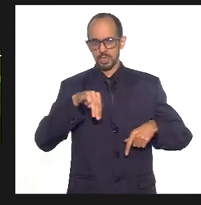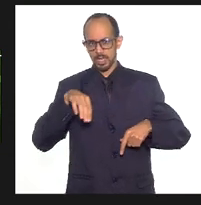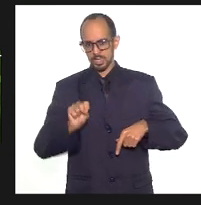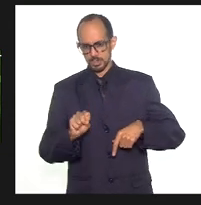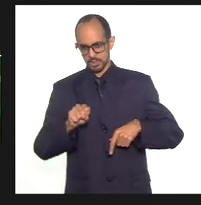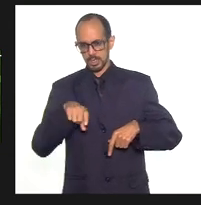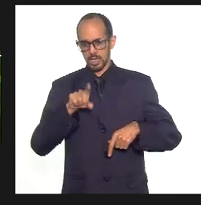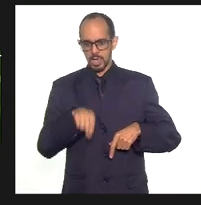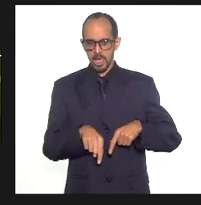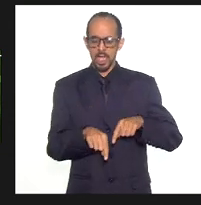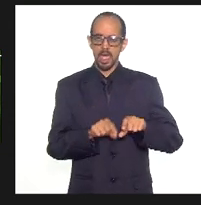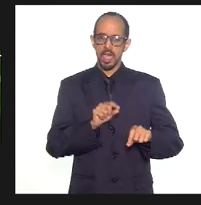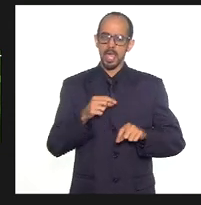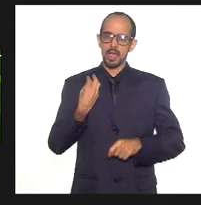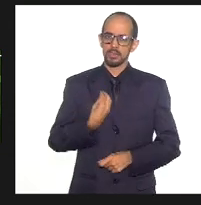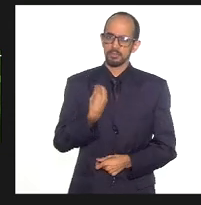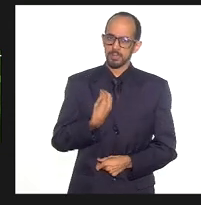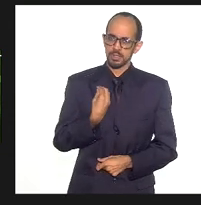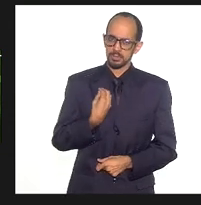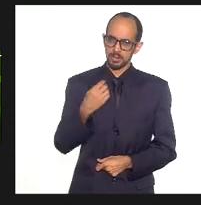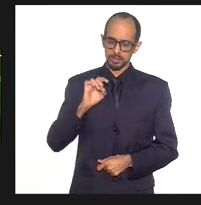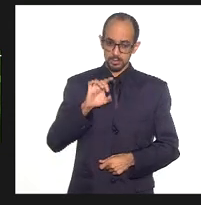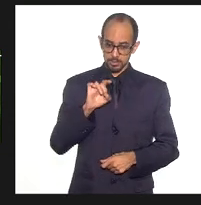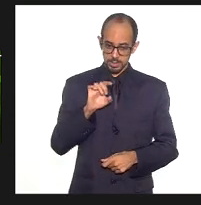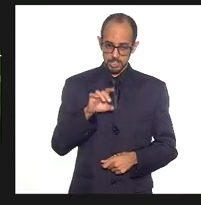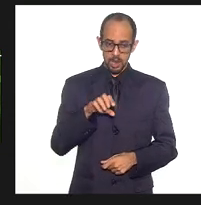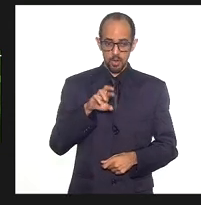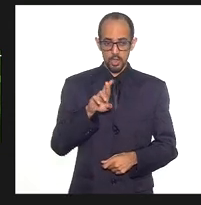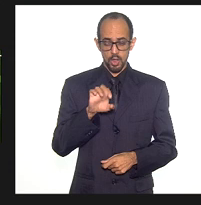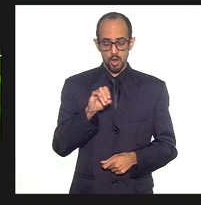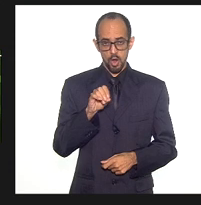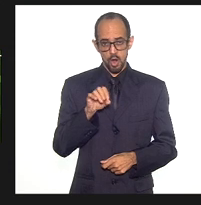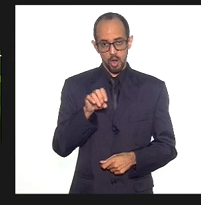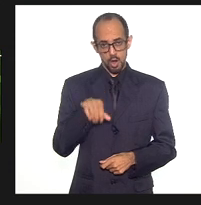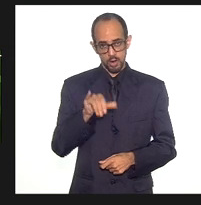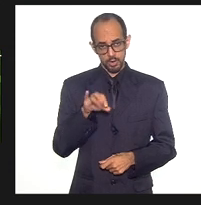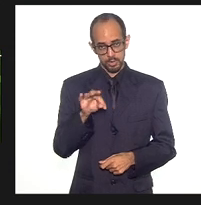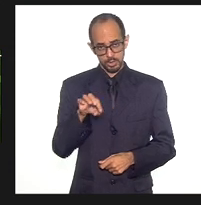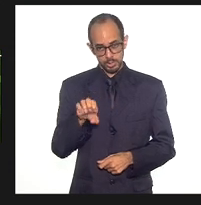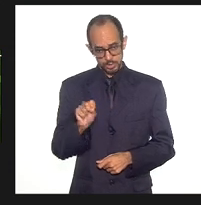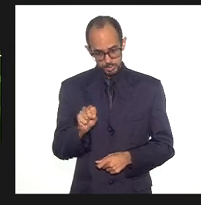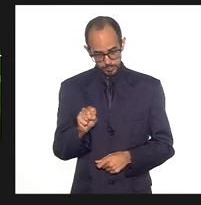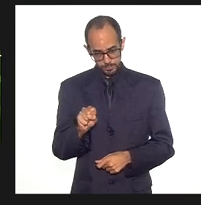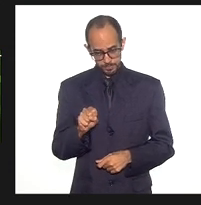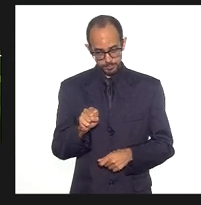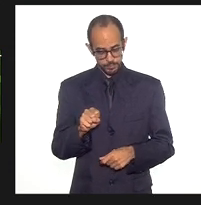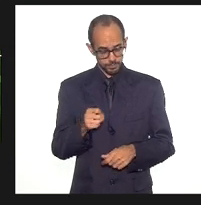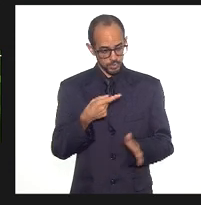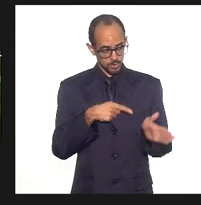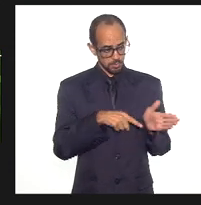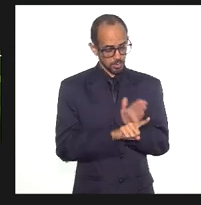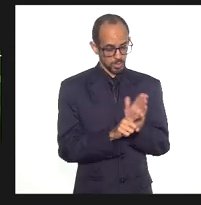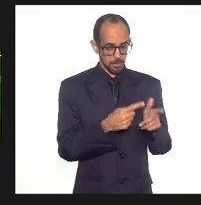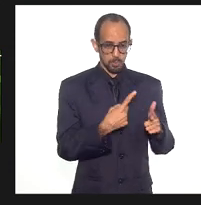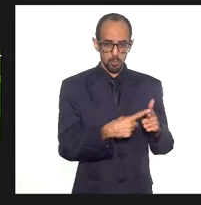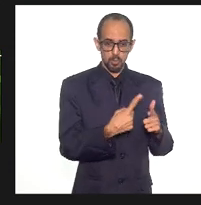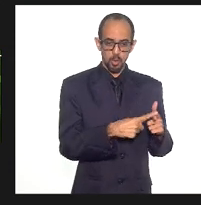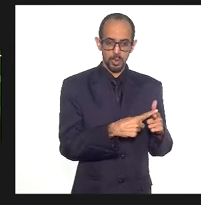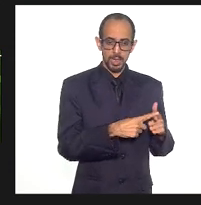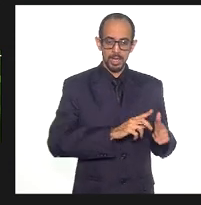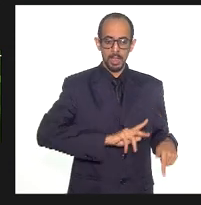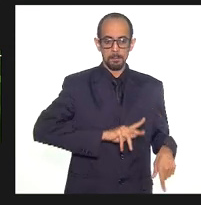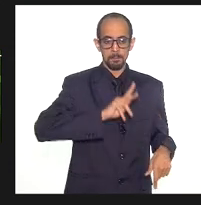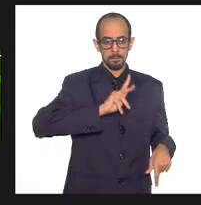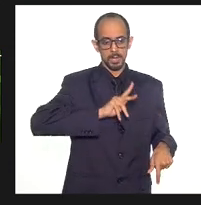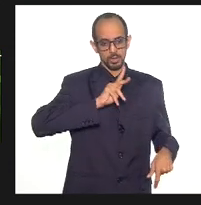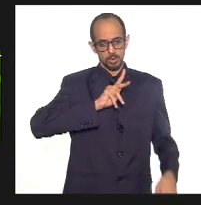royalties e participações especiais. Por que a Petrobras, tendo sede